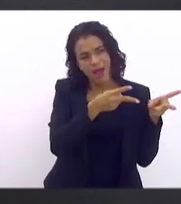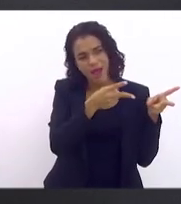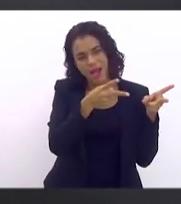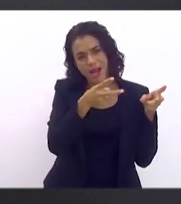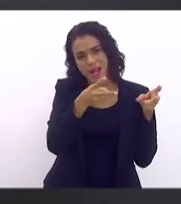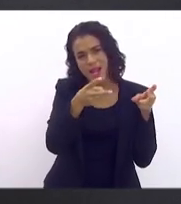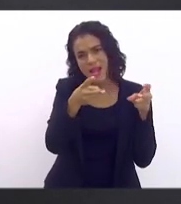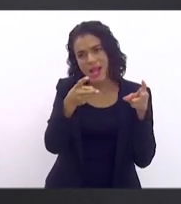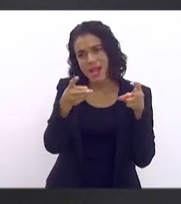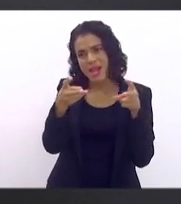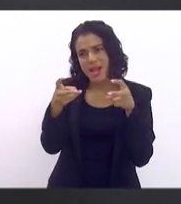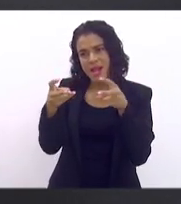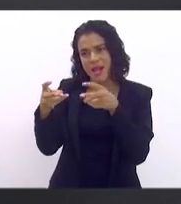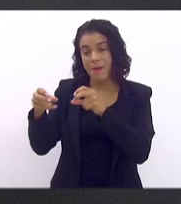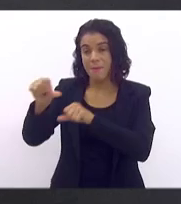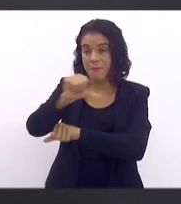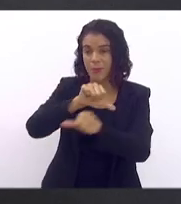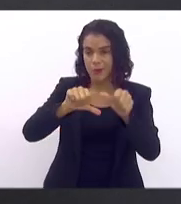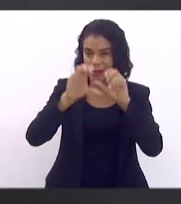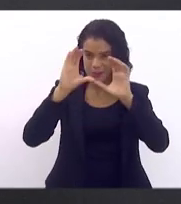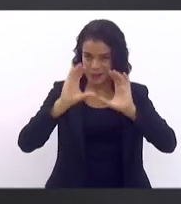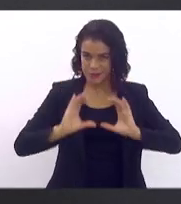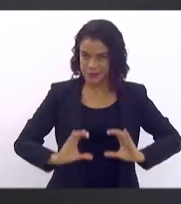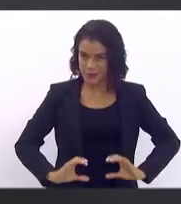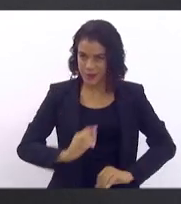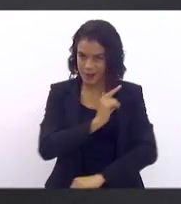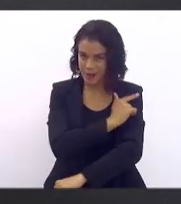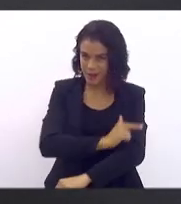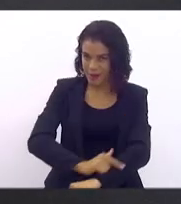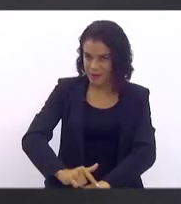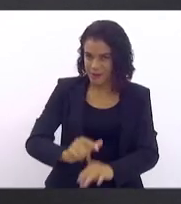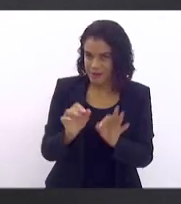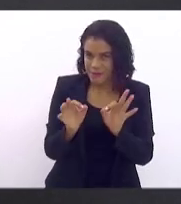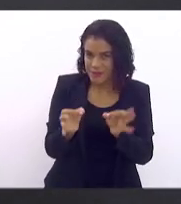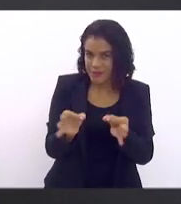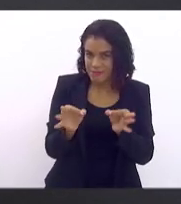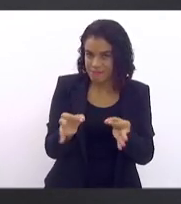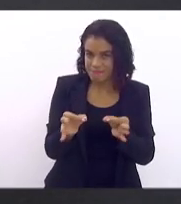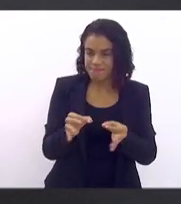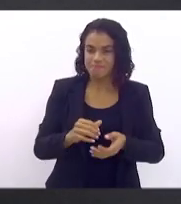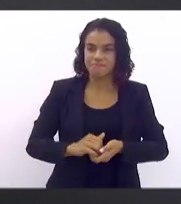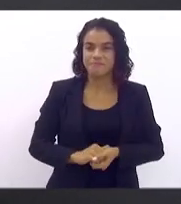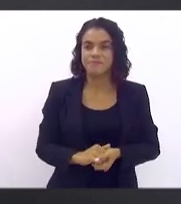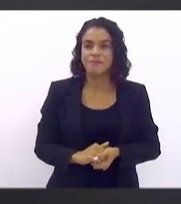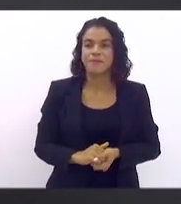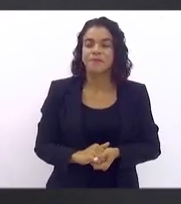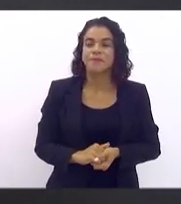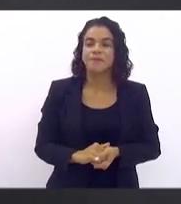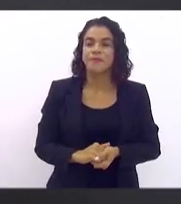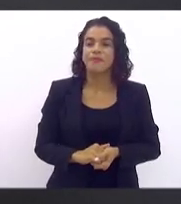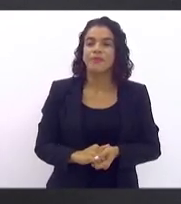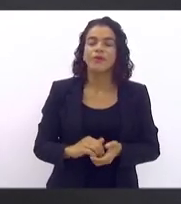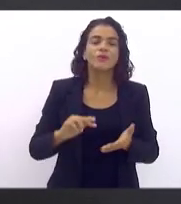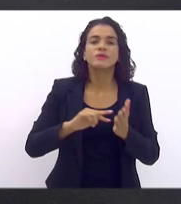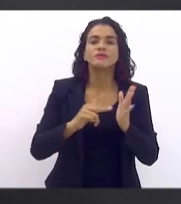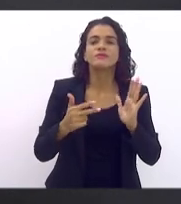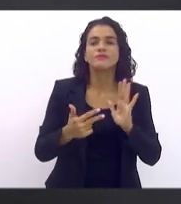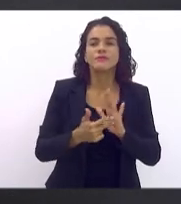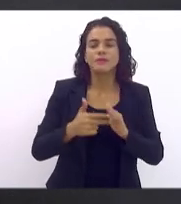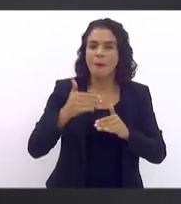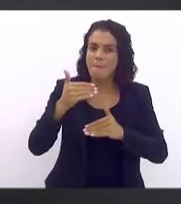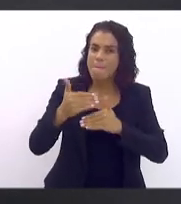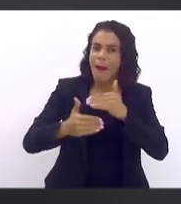essa mudança comportamental, seria mais ou menos o que eu gostaria de te dizer, né? Ou seja, cada